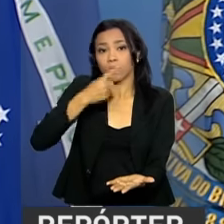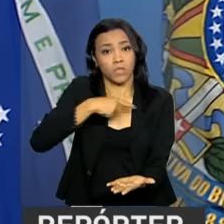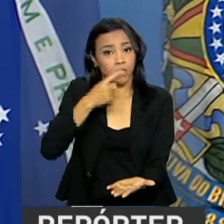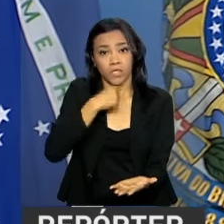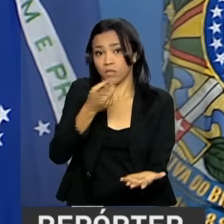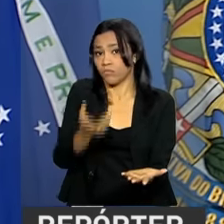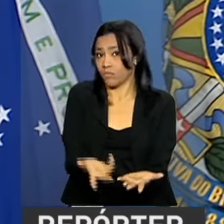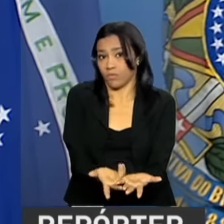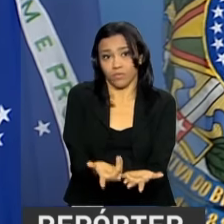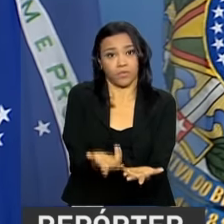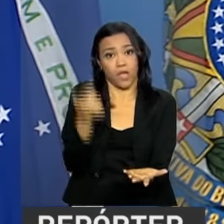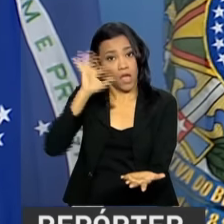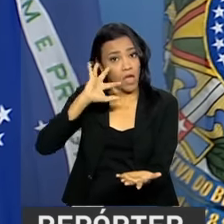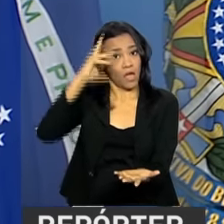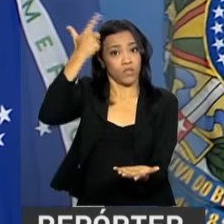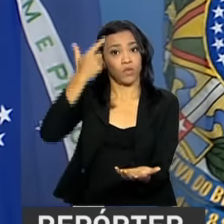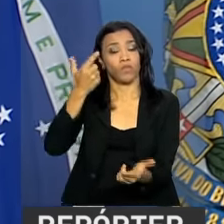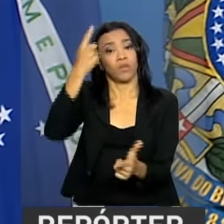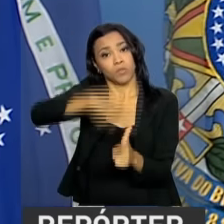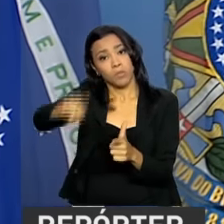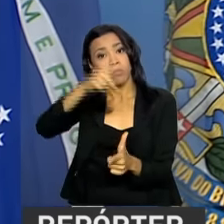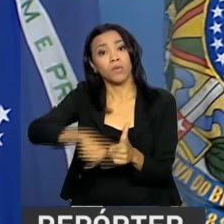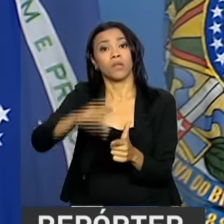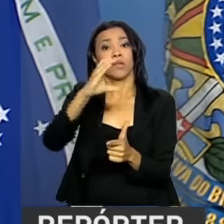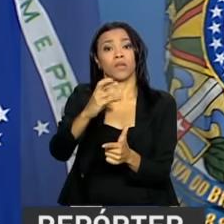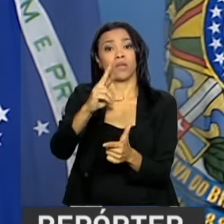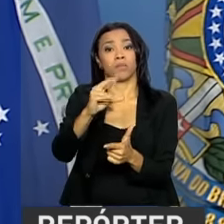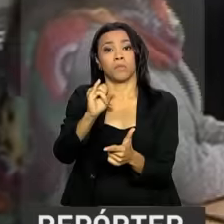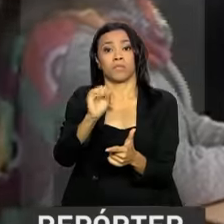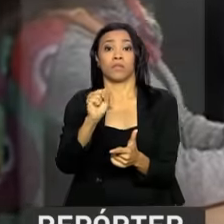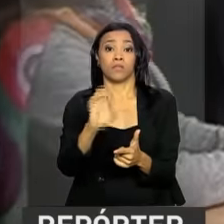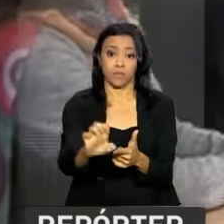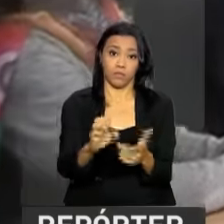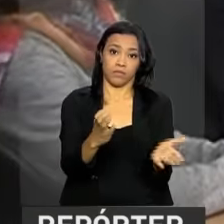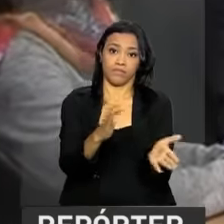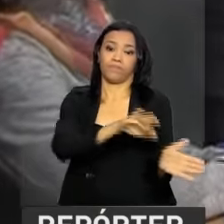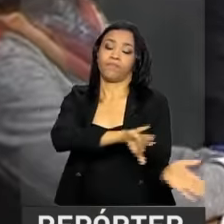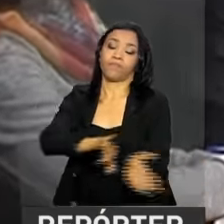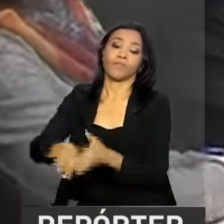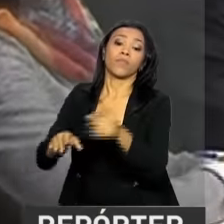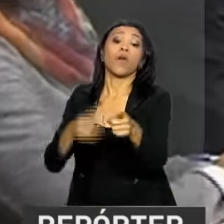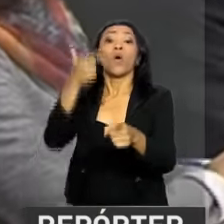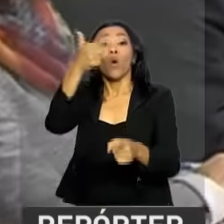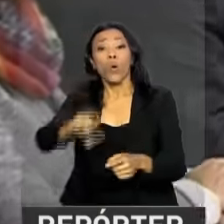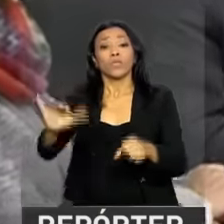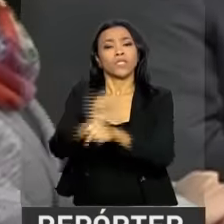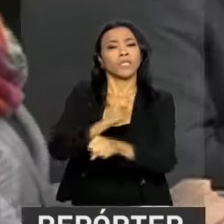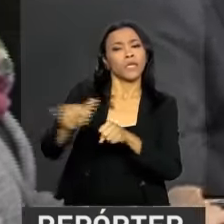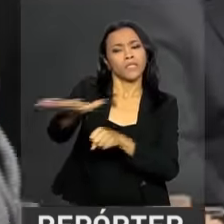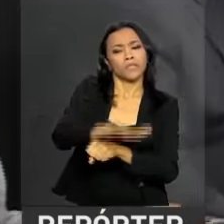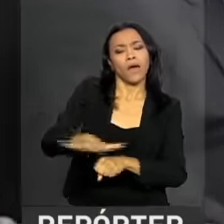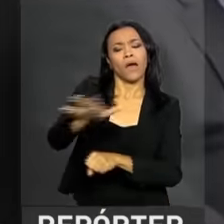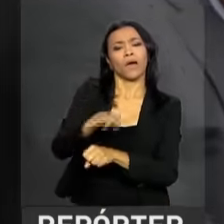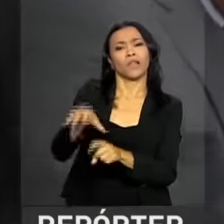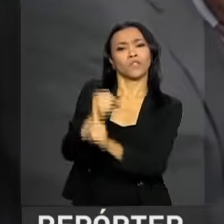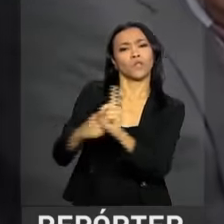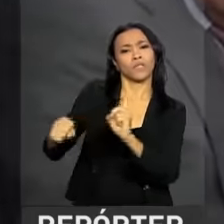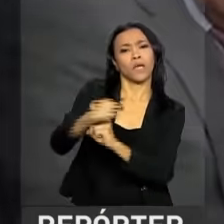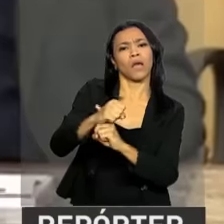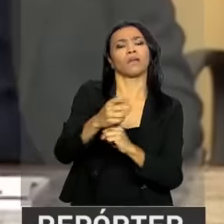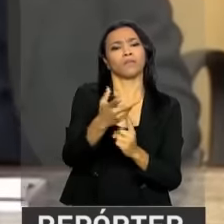da crise extraordinária em que o país entrou medidas nas áreas sociais e de segurança também foram